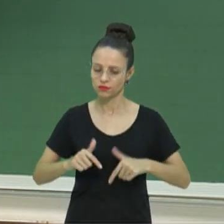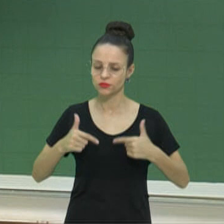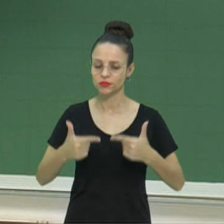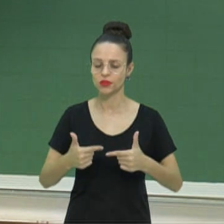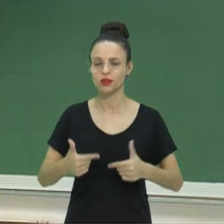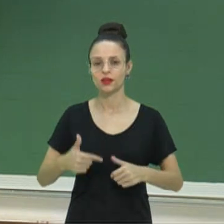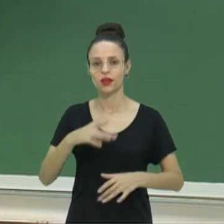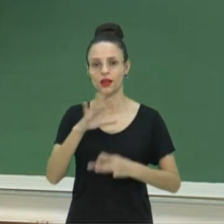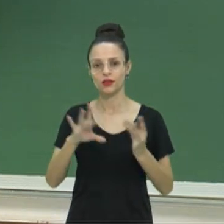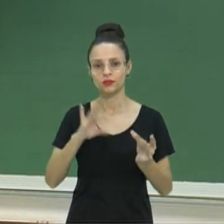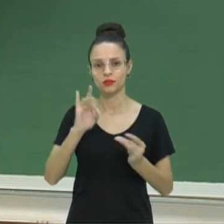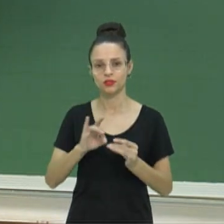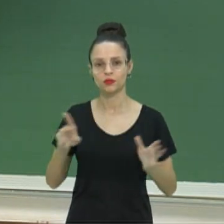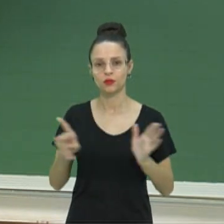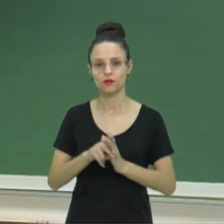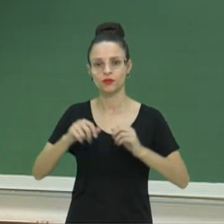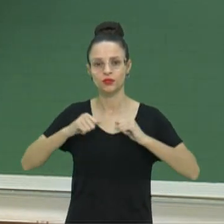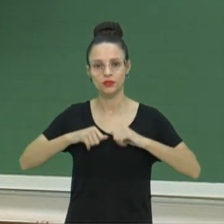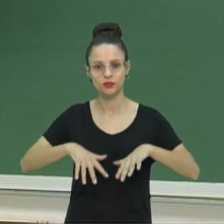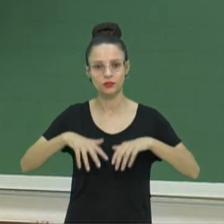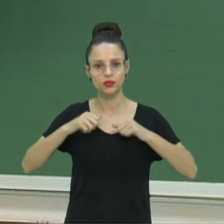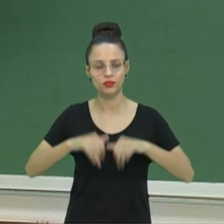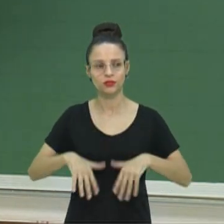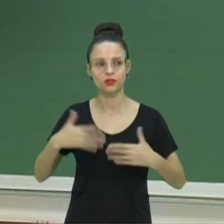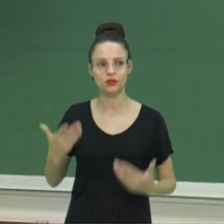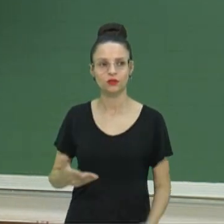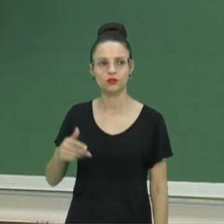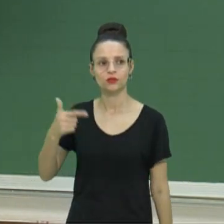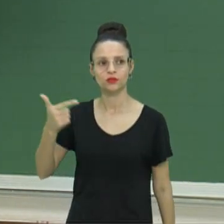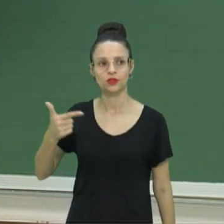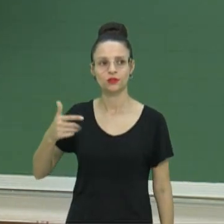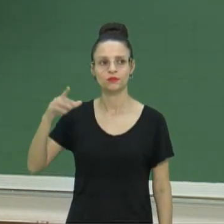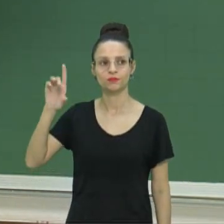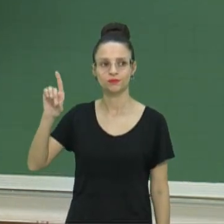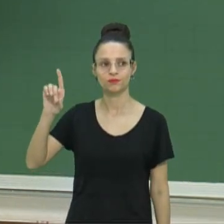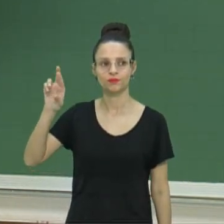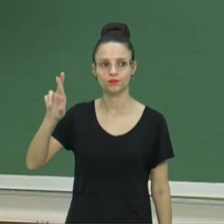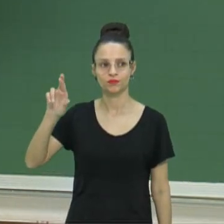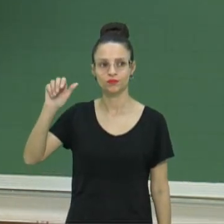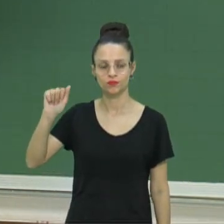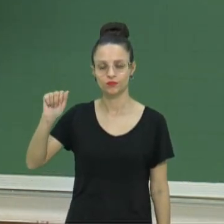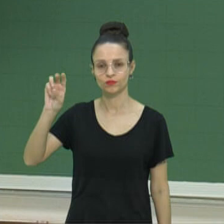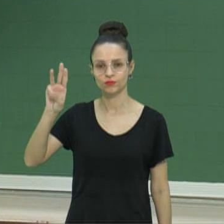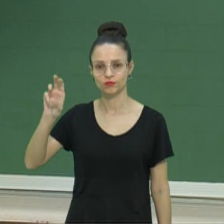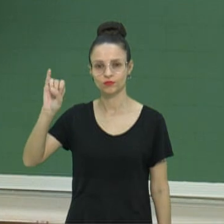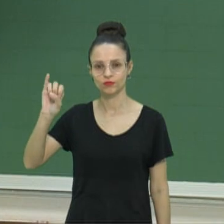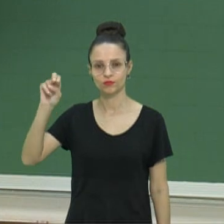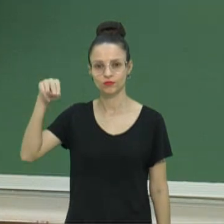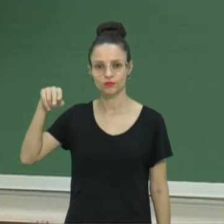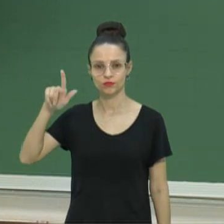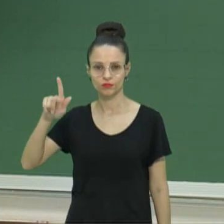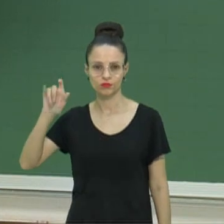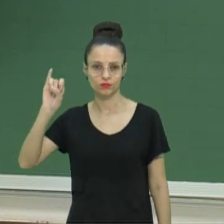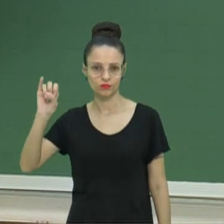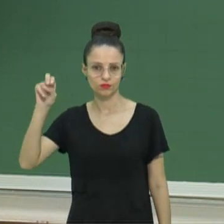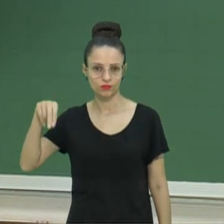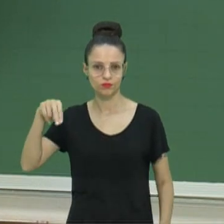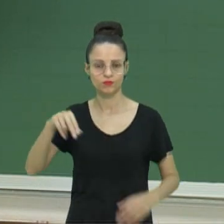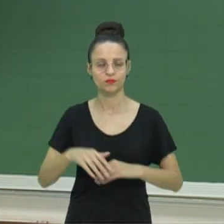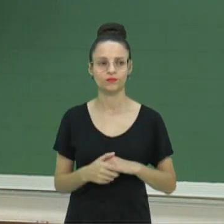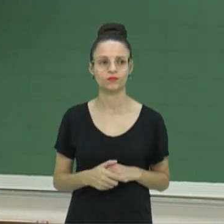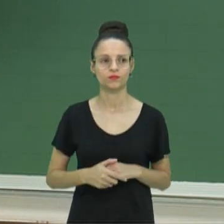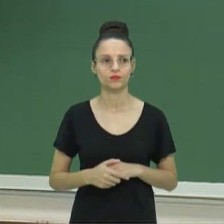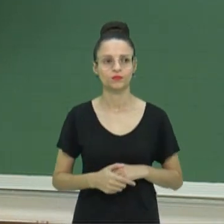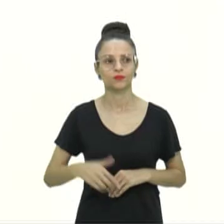atividades específicas de respiração, né? Então, nós temos o segundo deles, que é o drying in. O